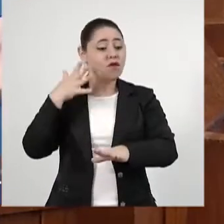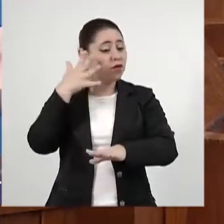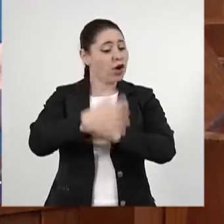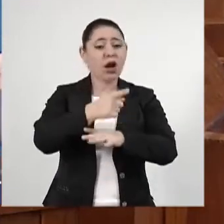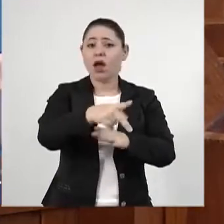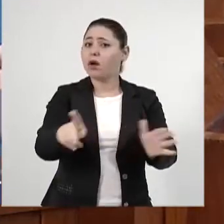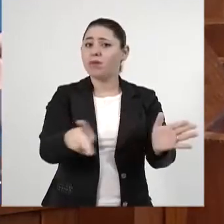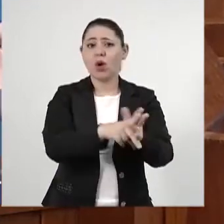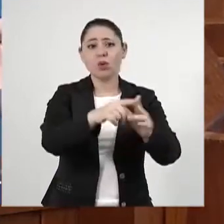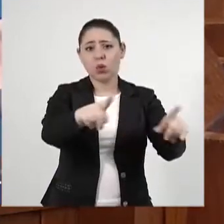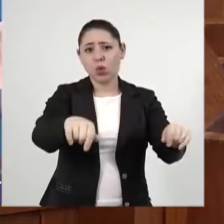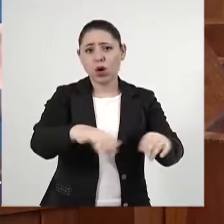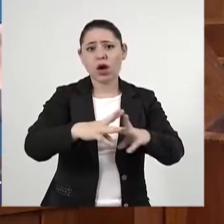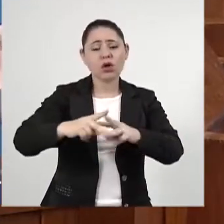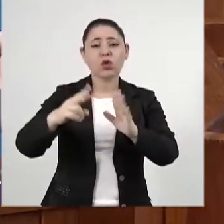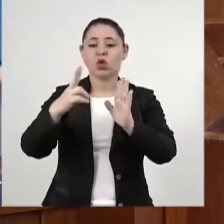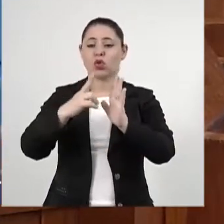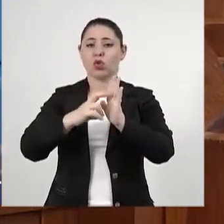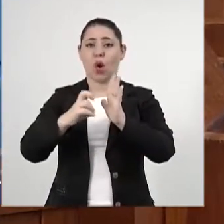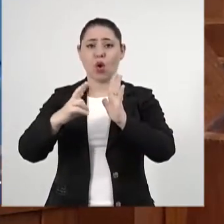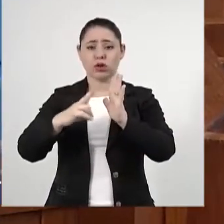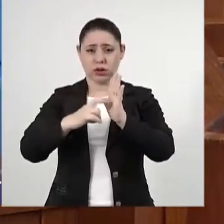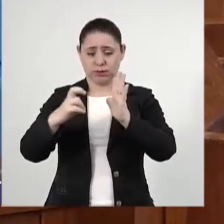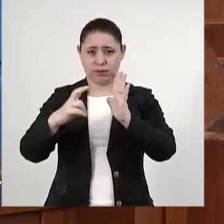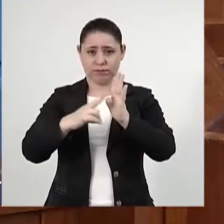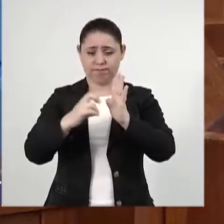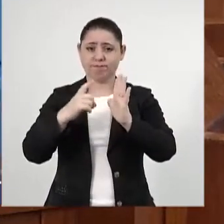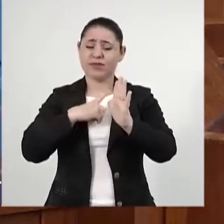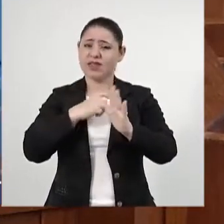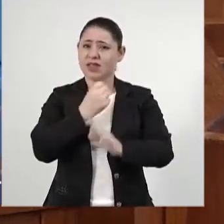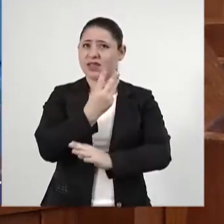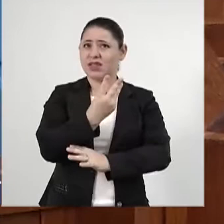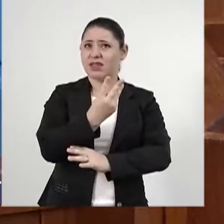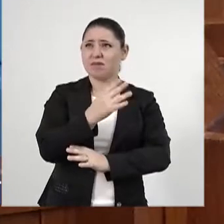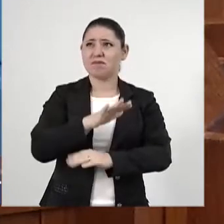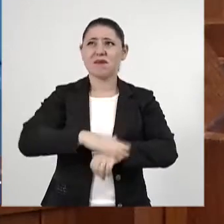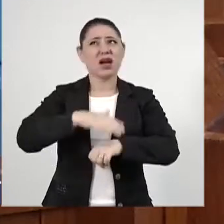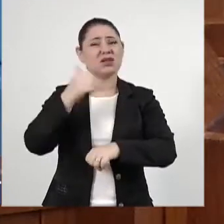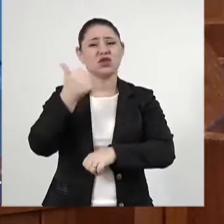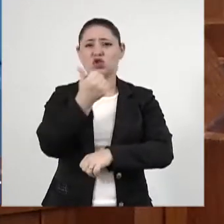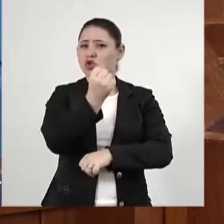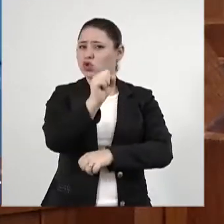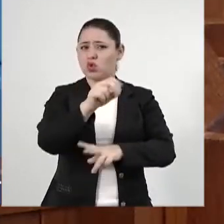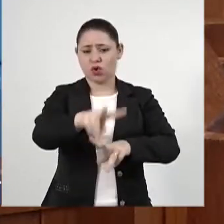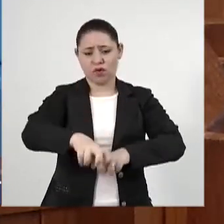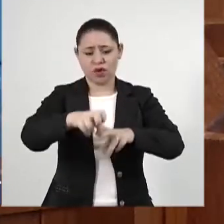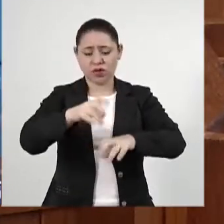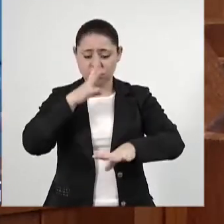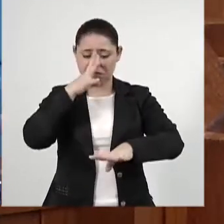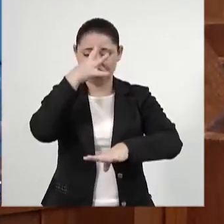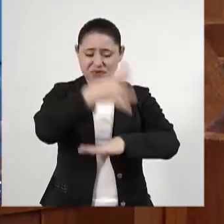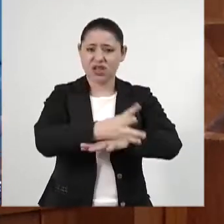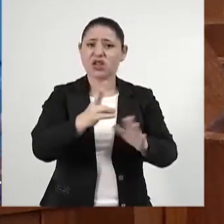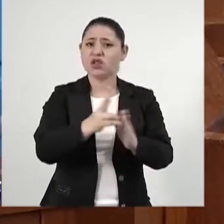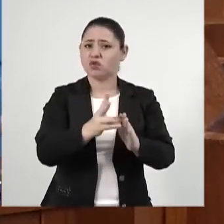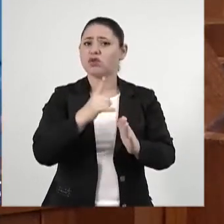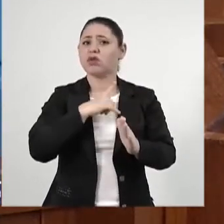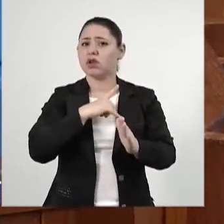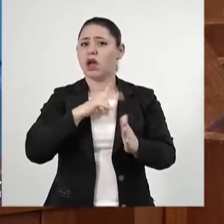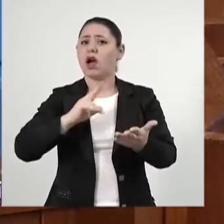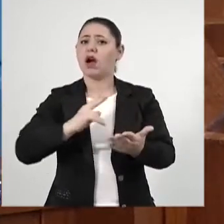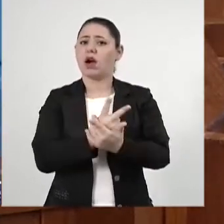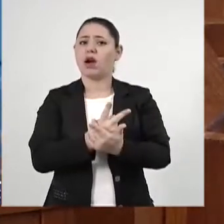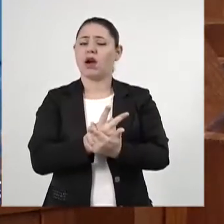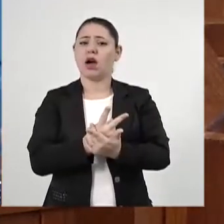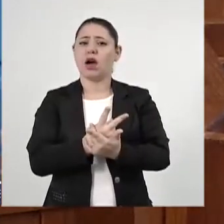reservas. Aqui em Dois Irmãos do Buriti tem mais de 18 fazendas invadidas,